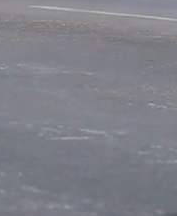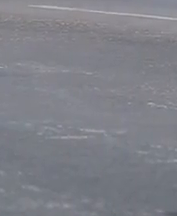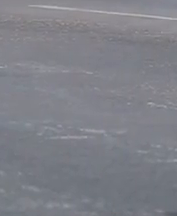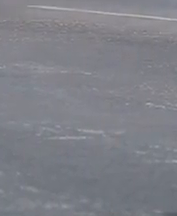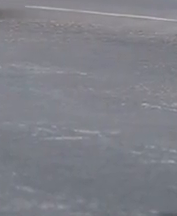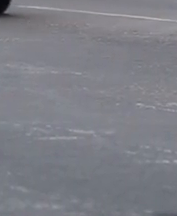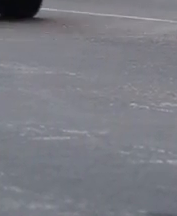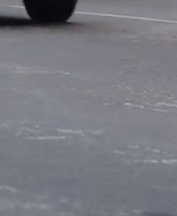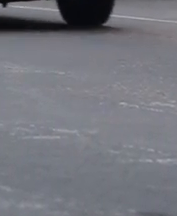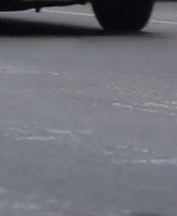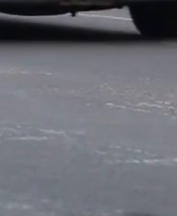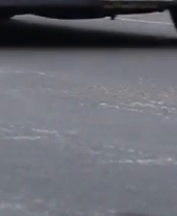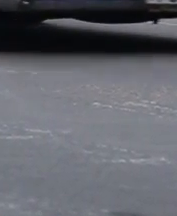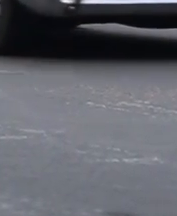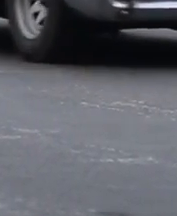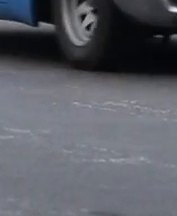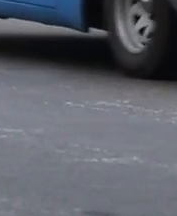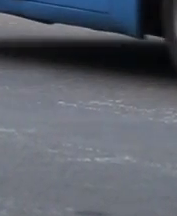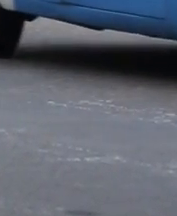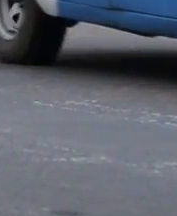passam.